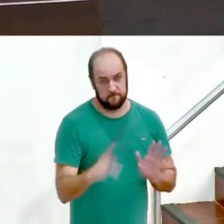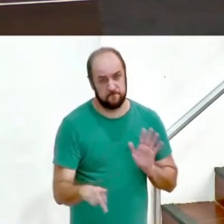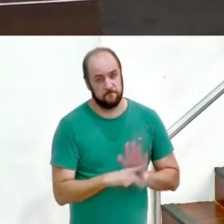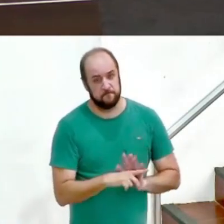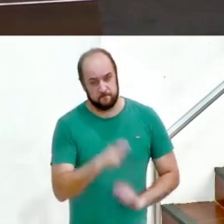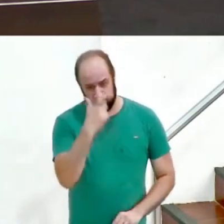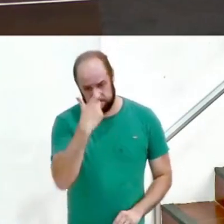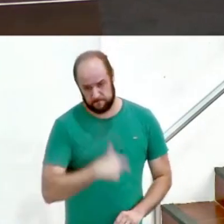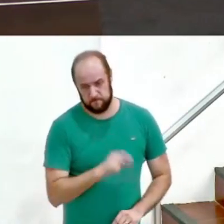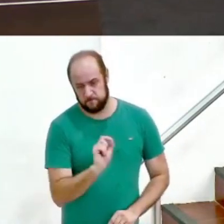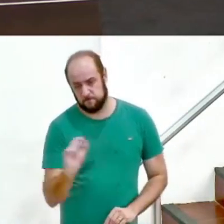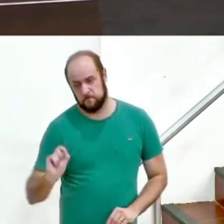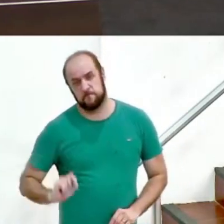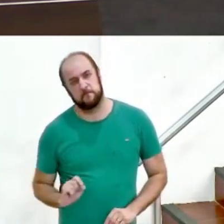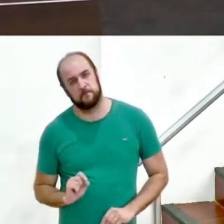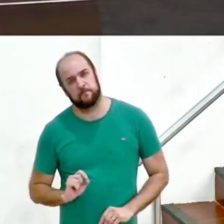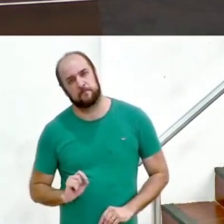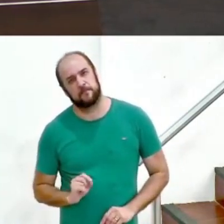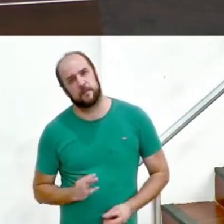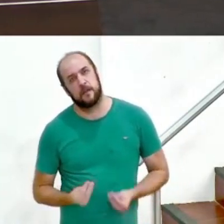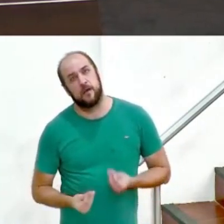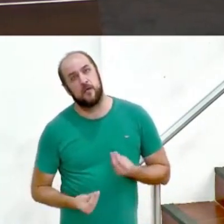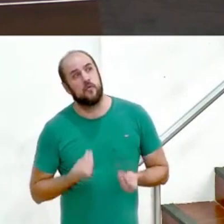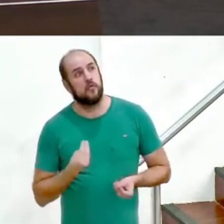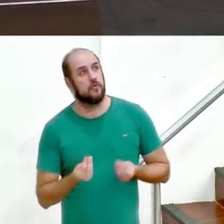nós somos. O como